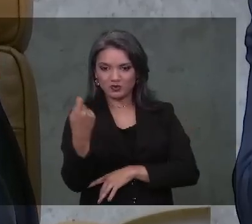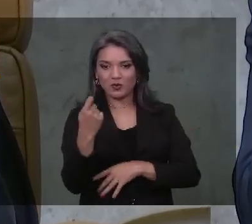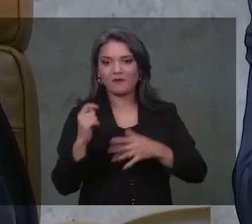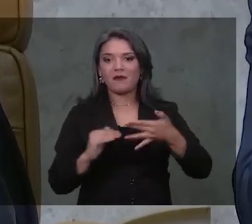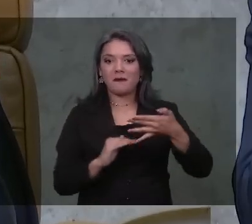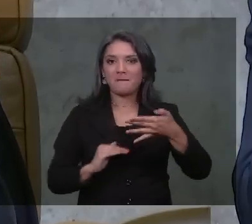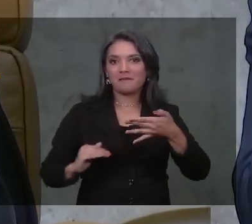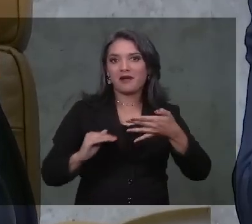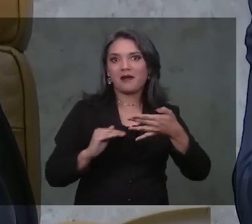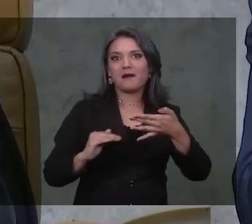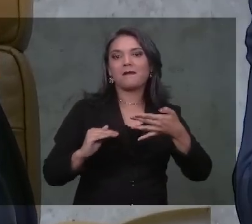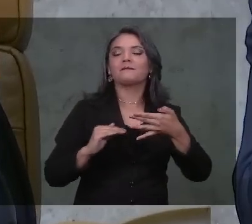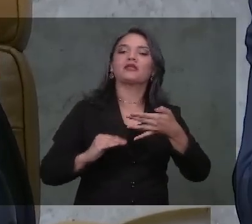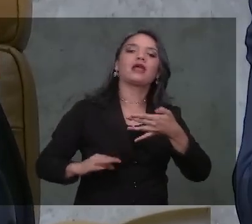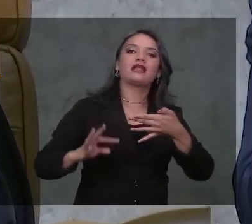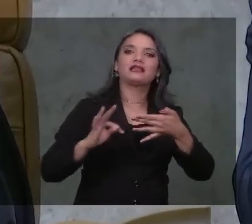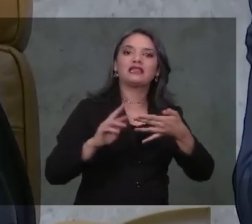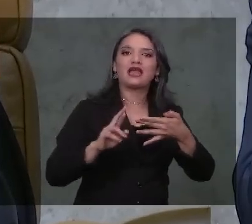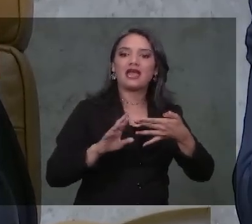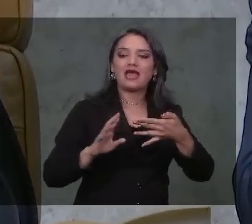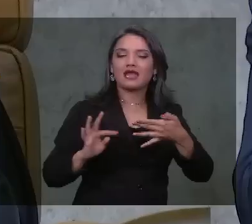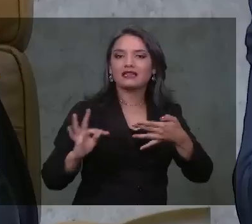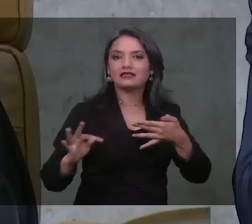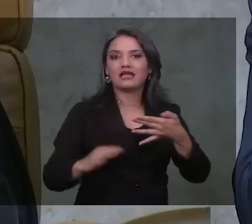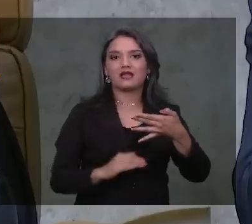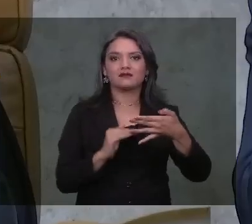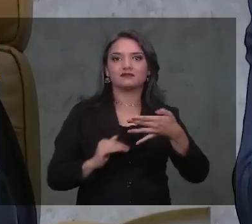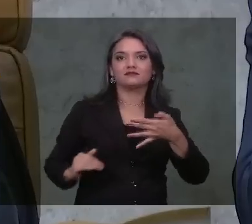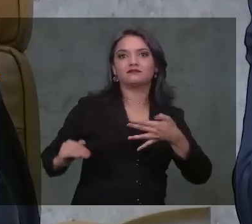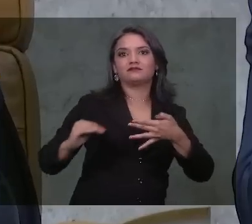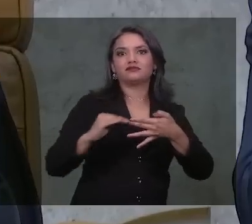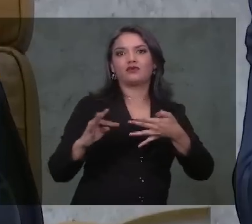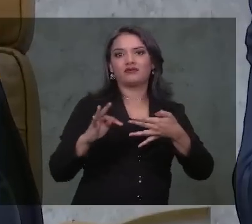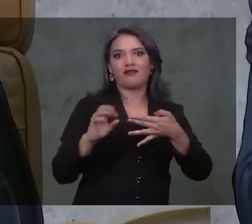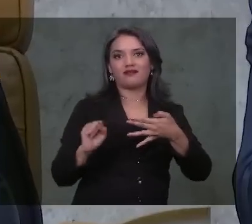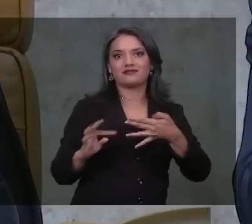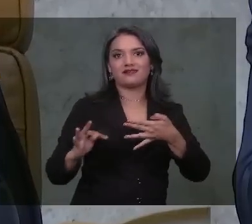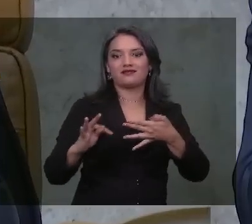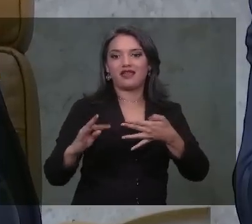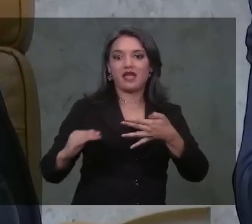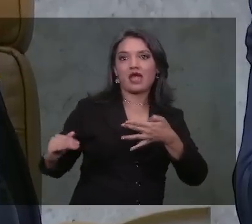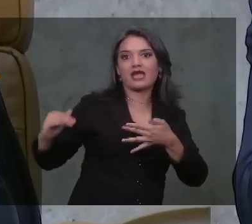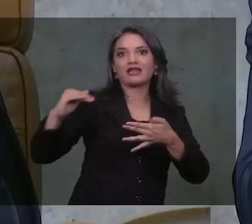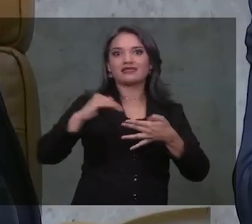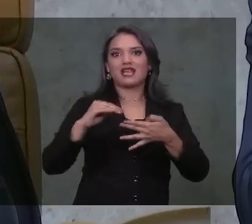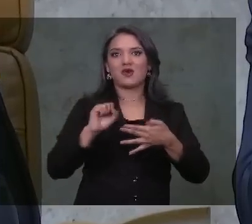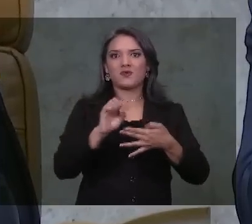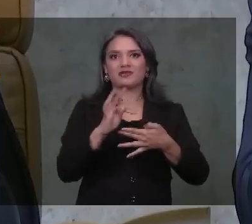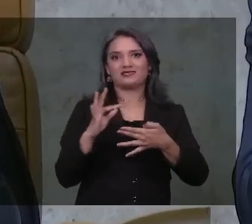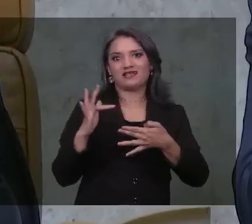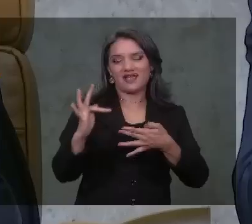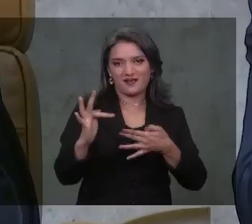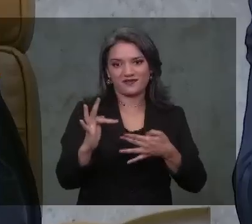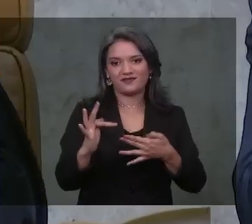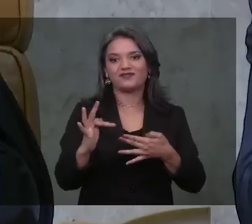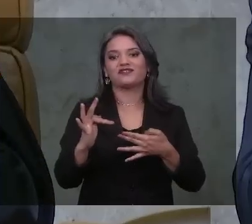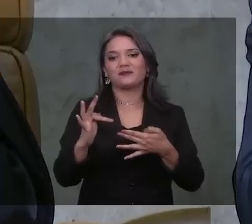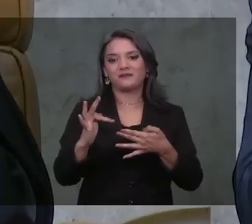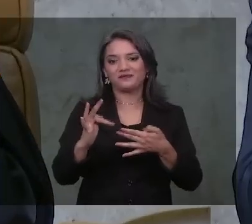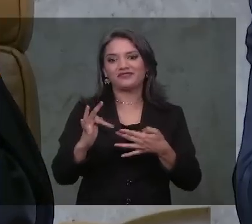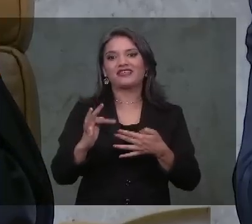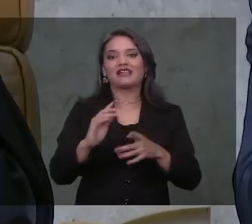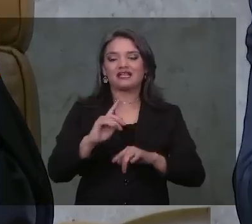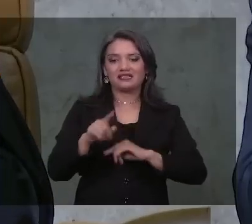pelo Tribunal Regional do Trabalho, pelo Tribunal Superior do Trabalho, até chegar ao Supremo Tribunal Federal e depois ao